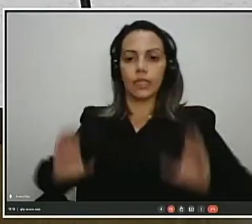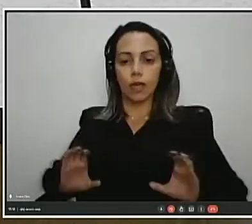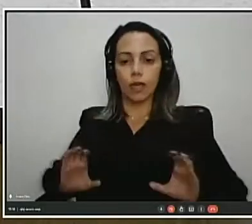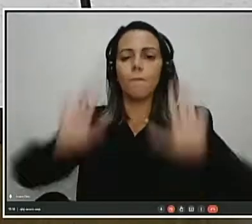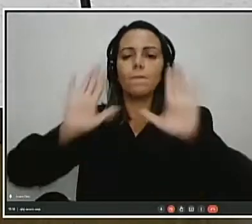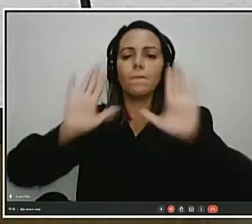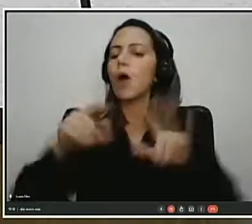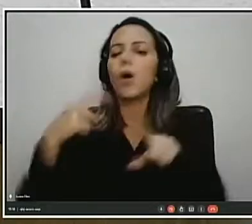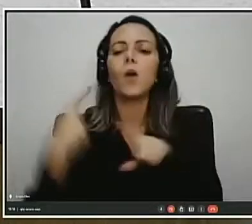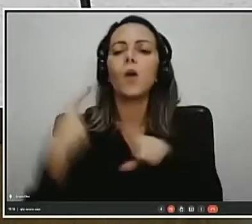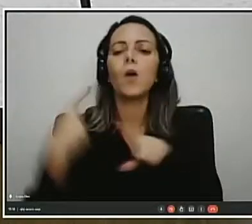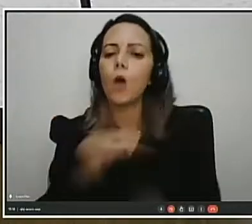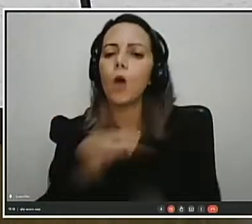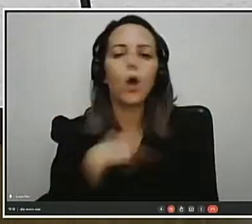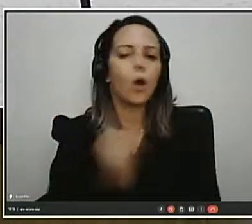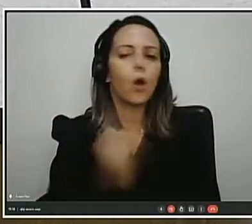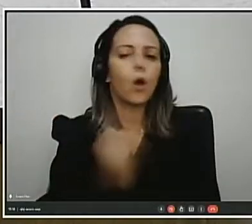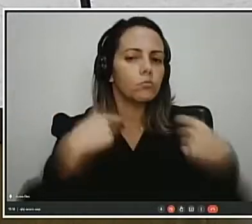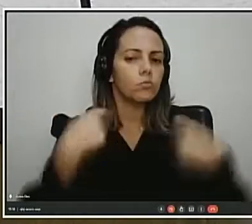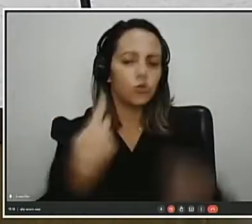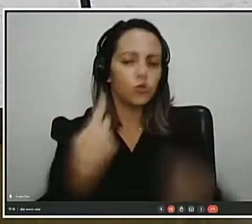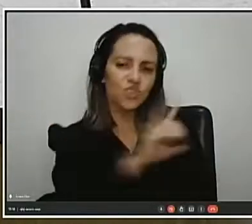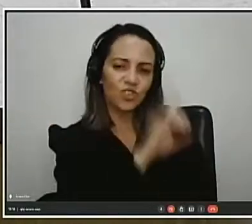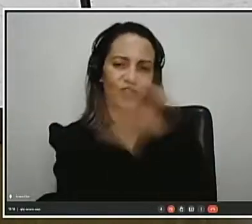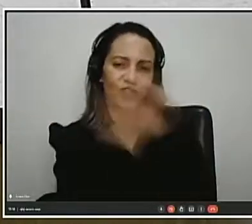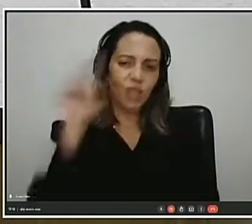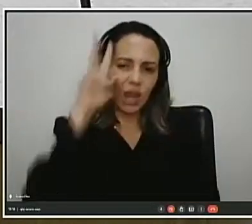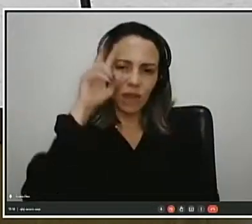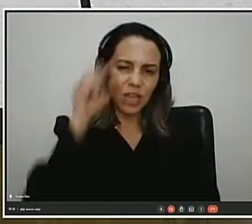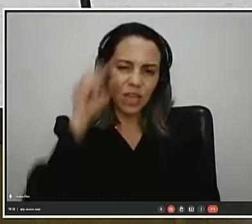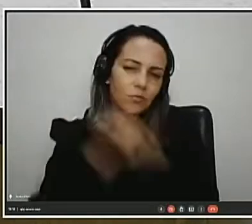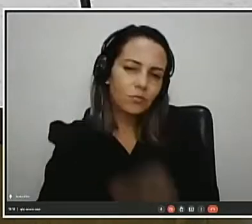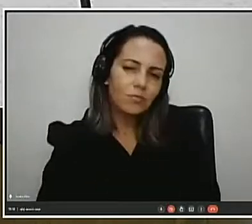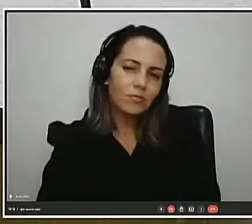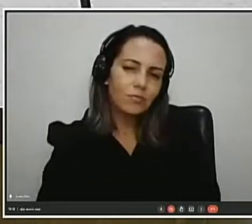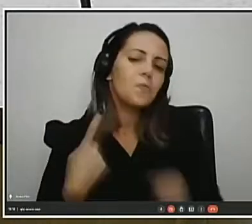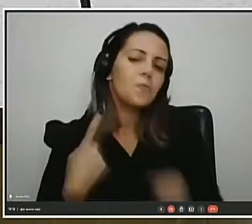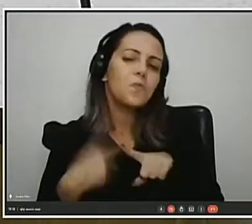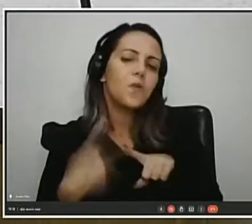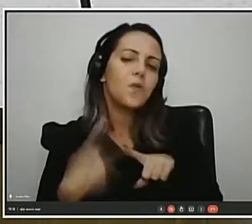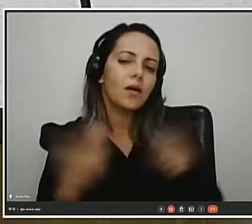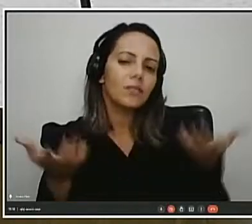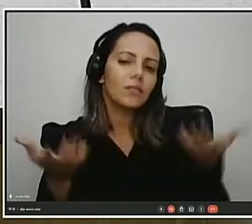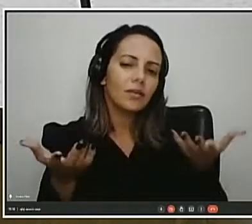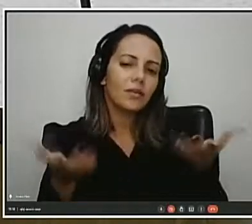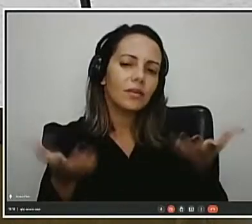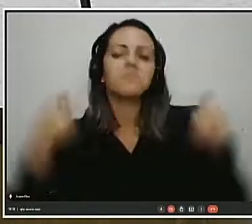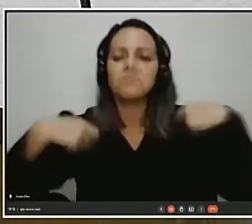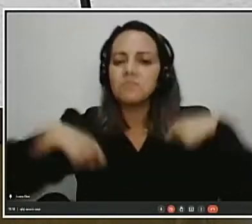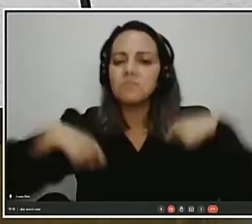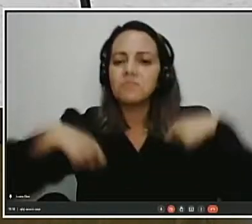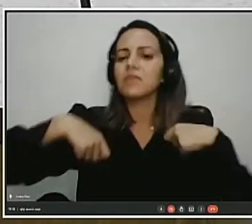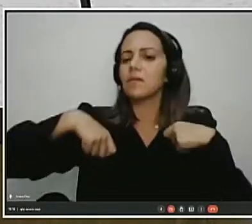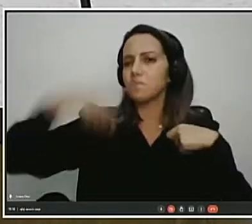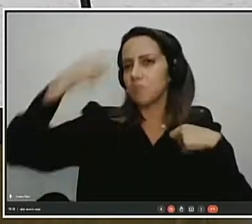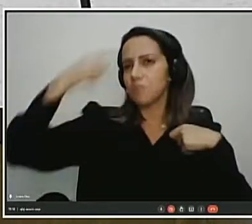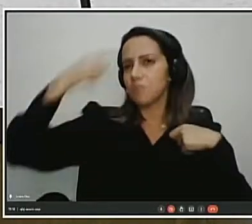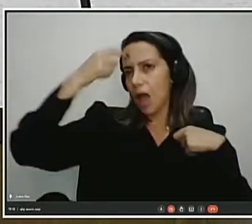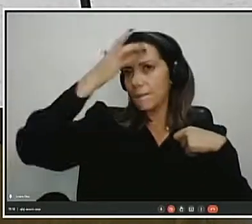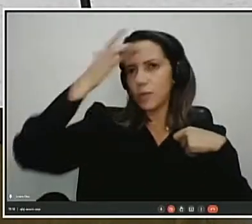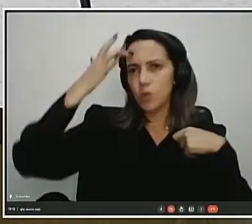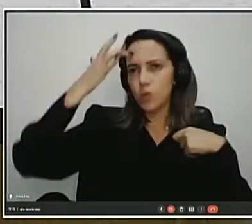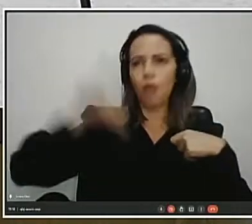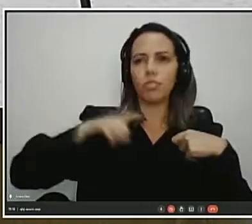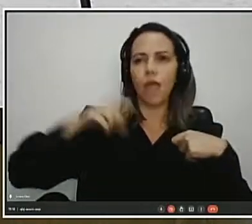ainda precisamos de um dia para isso? Por que precisamos dizer que a pessoa com síndrome de Down e outras